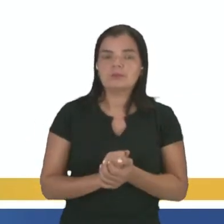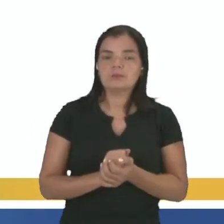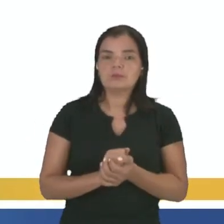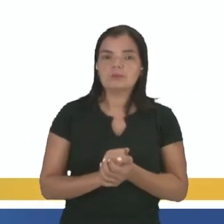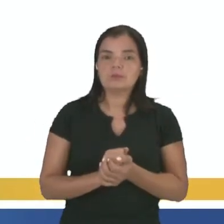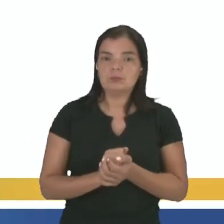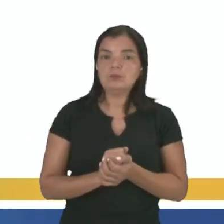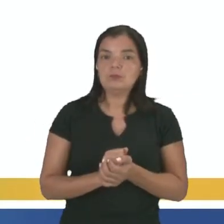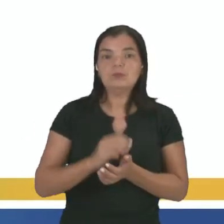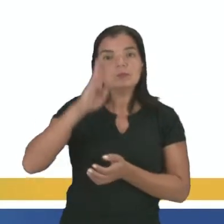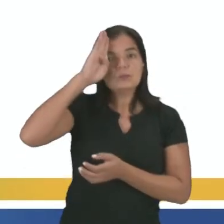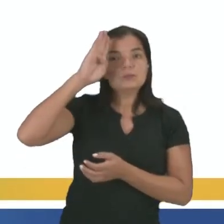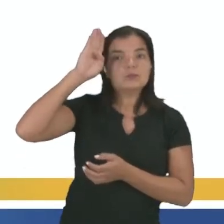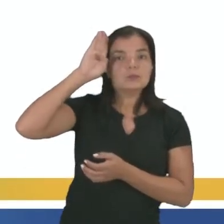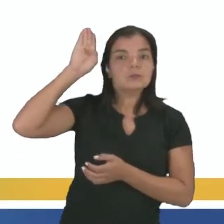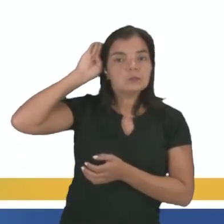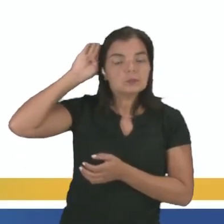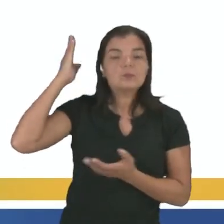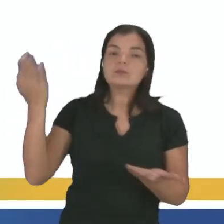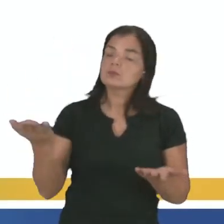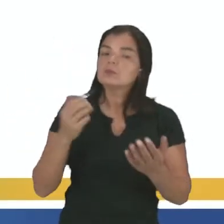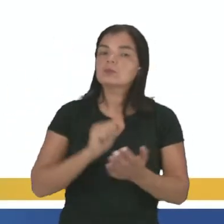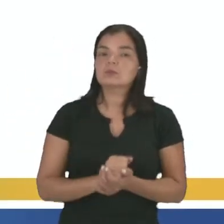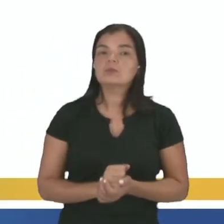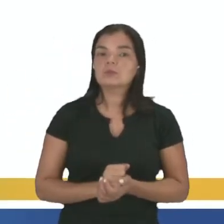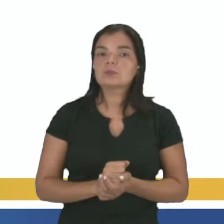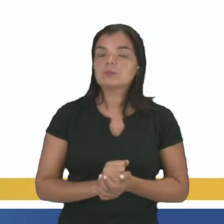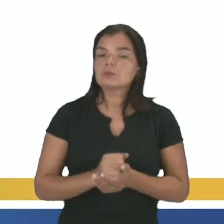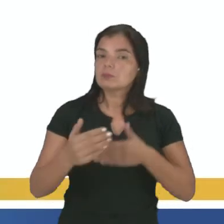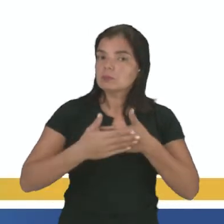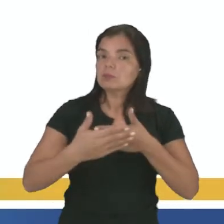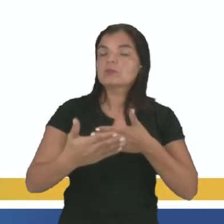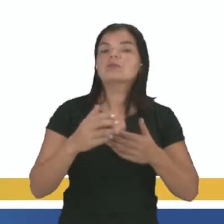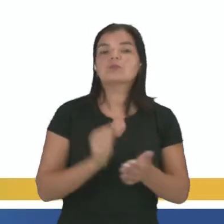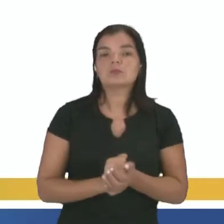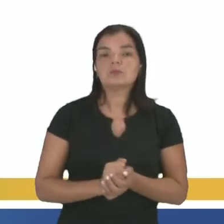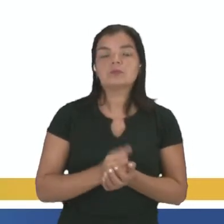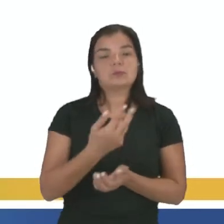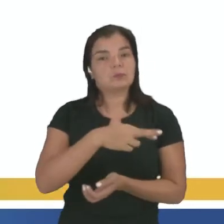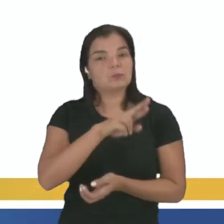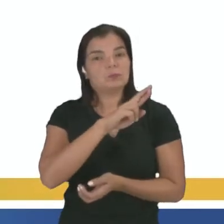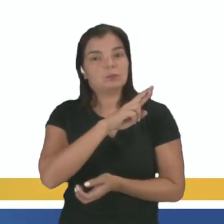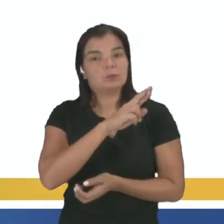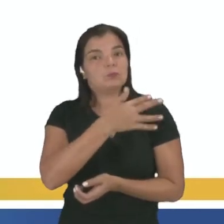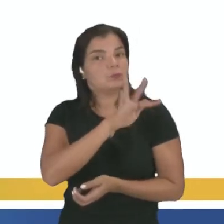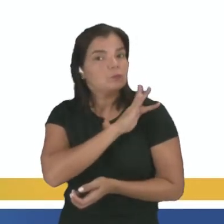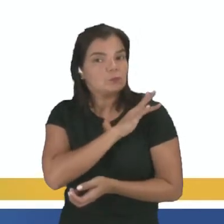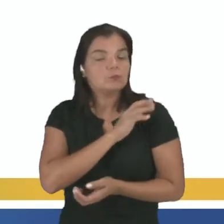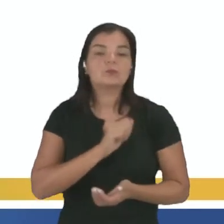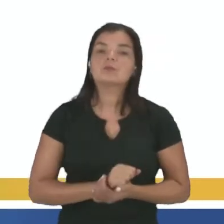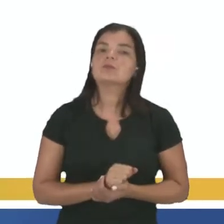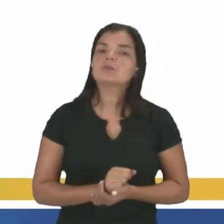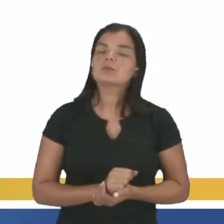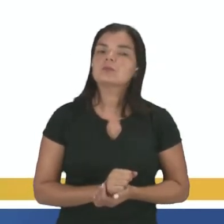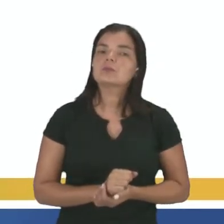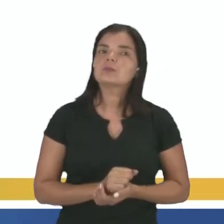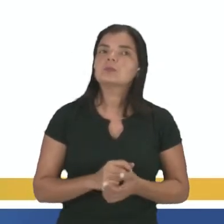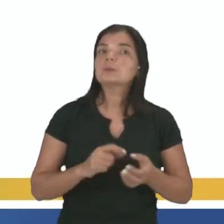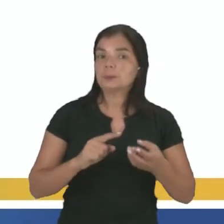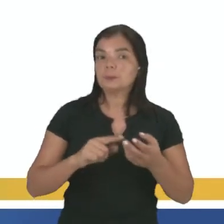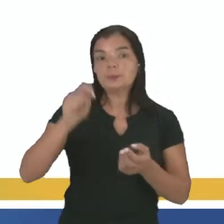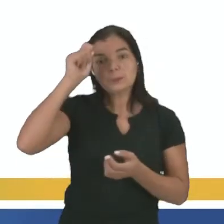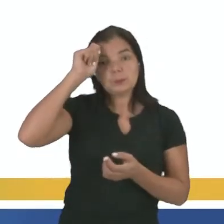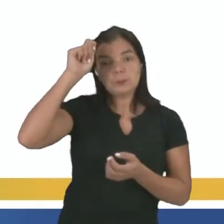meio de acadêmico, se for um caso mais à frente, né, nível superior e etc. A obra